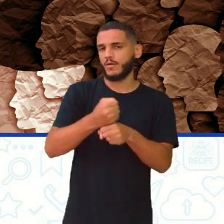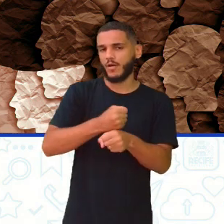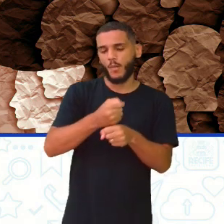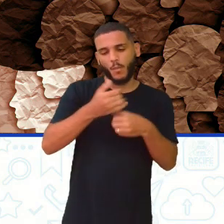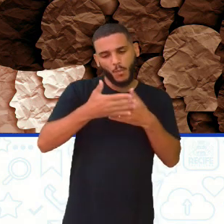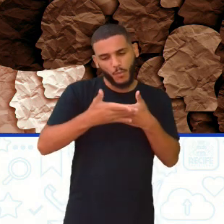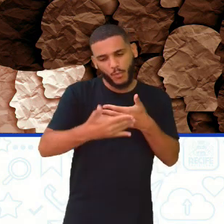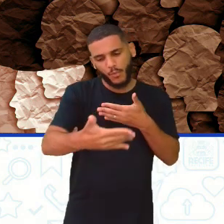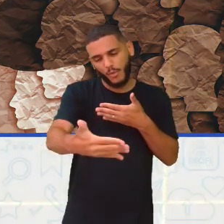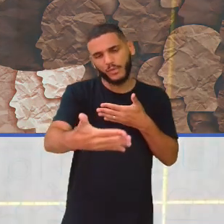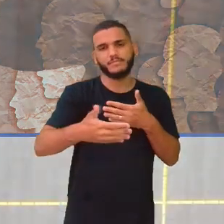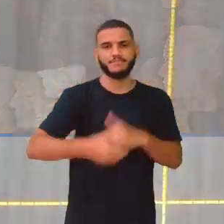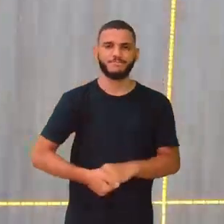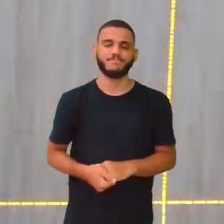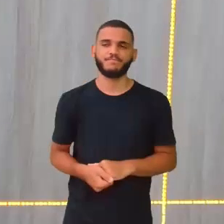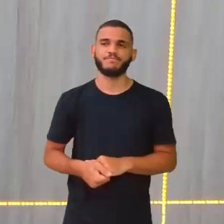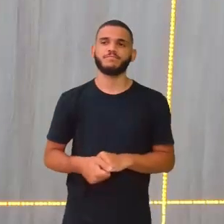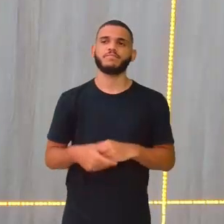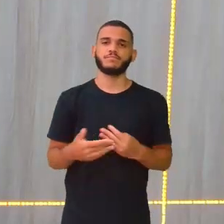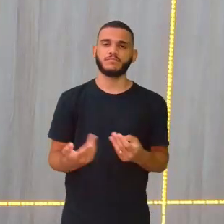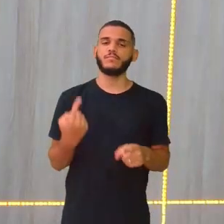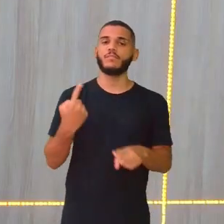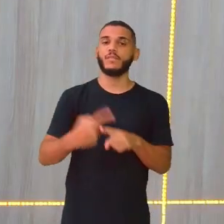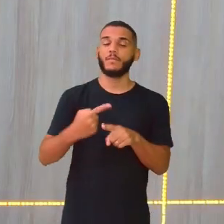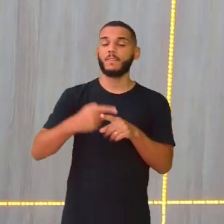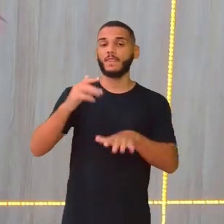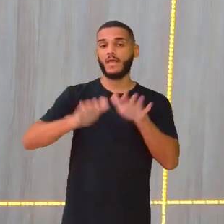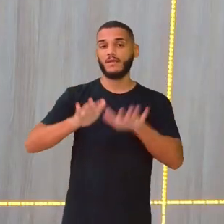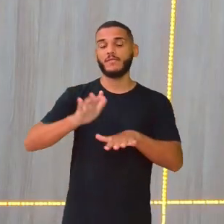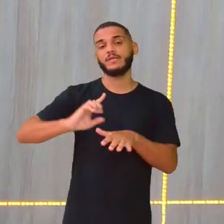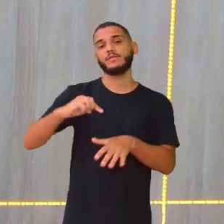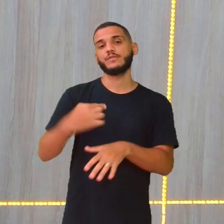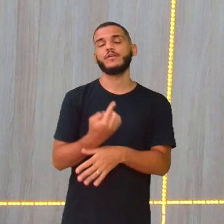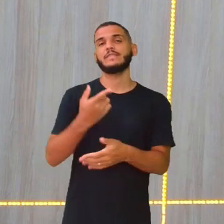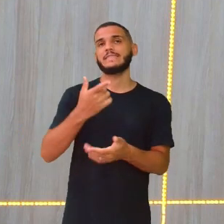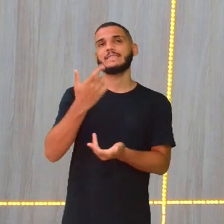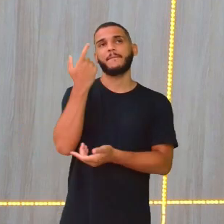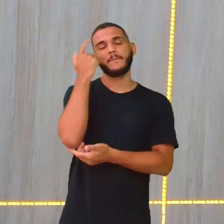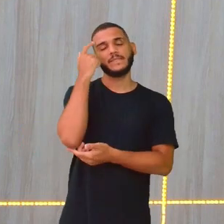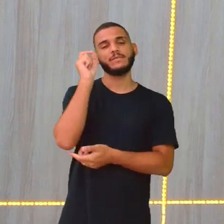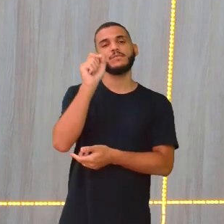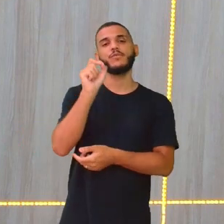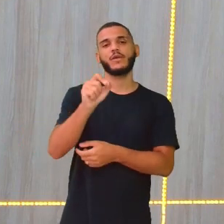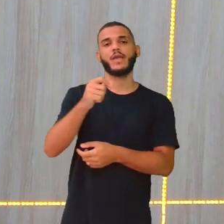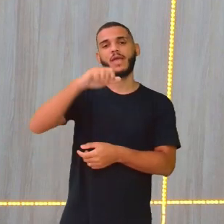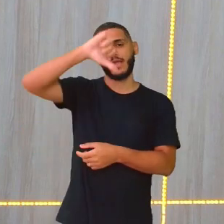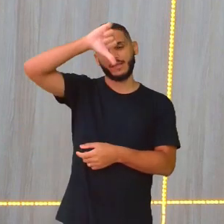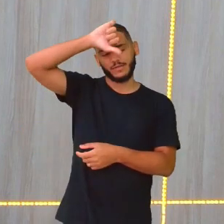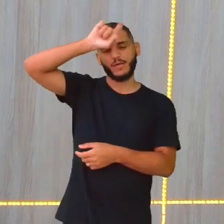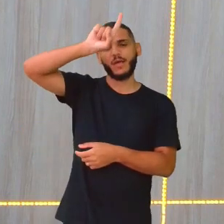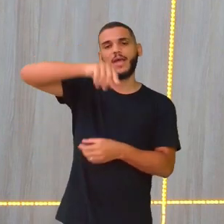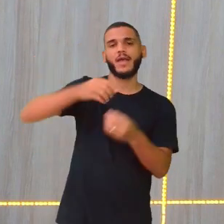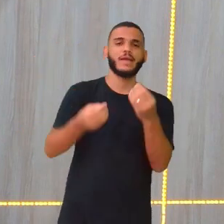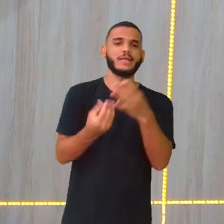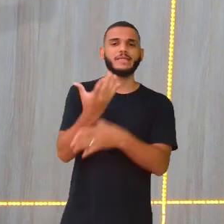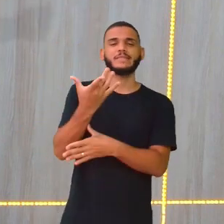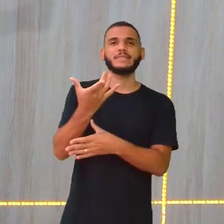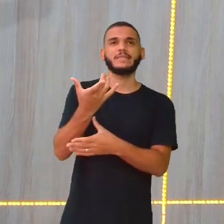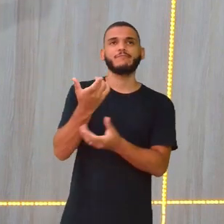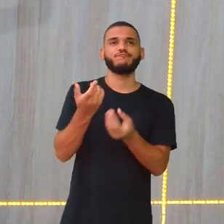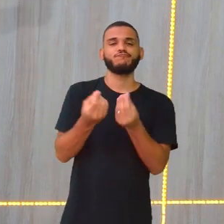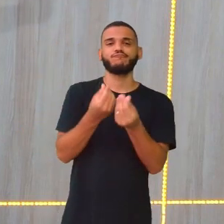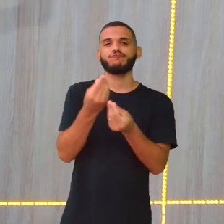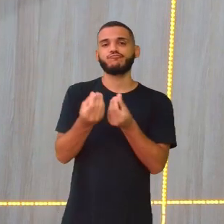essas caixinhas. Por isso, na maioria das vezes, a gente diz que o estereótipo é uma construção, né? Aparece de maneira